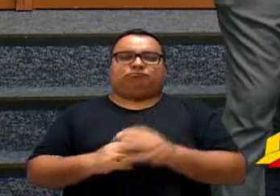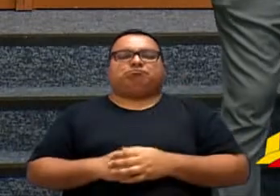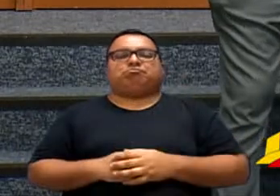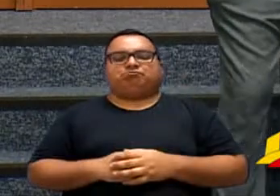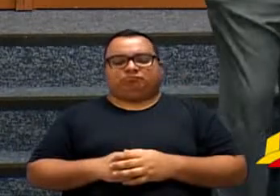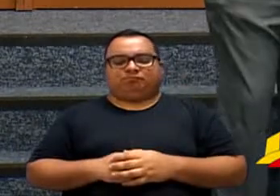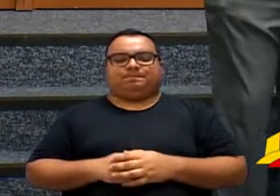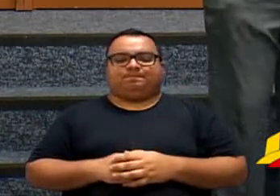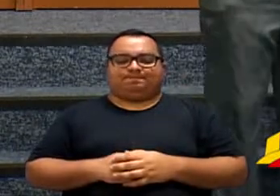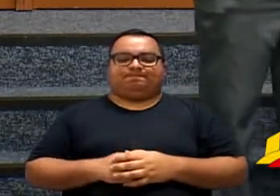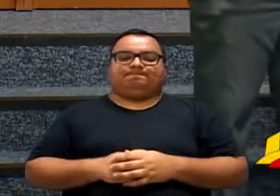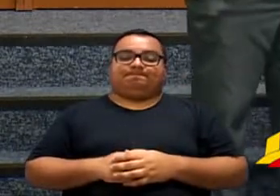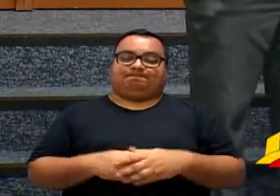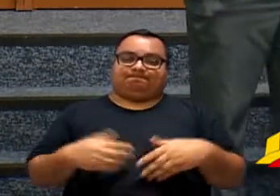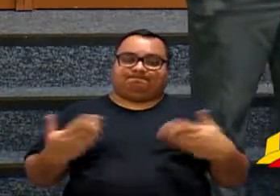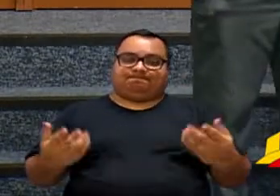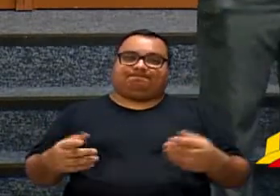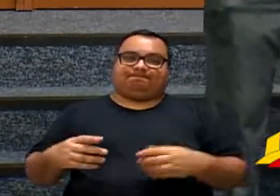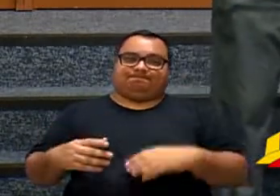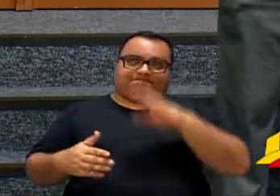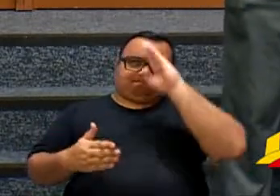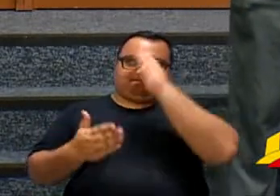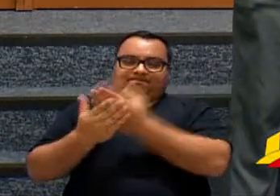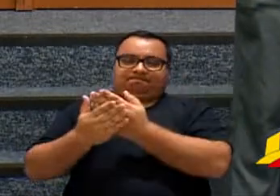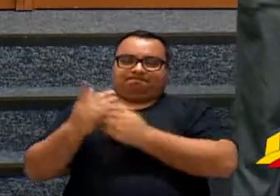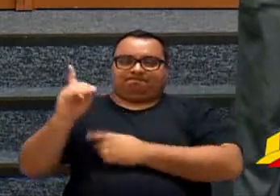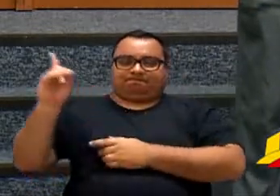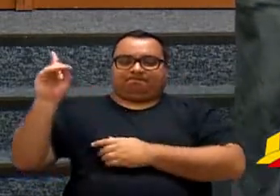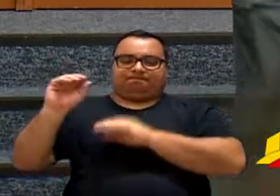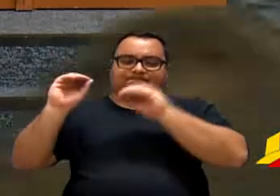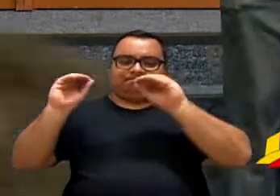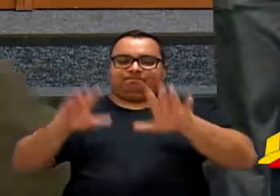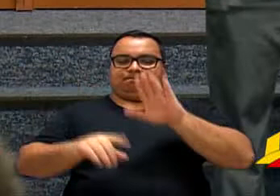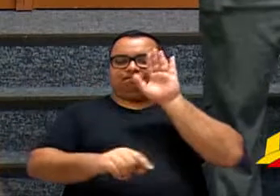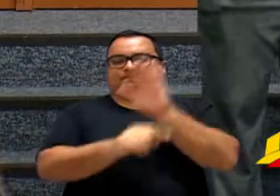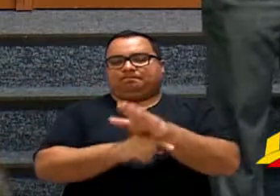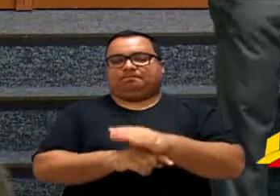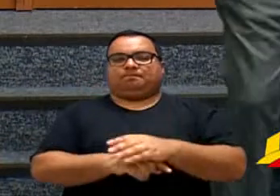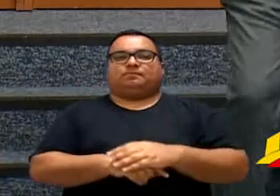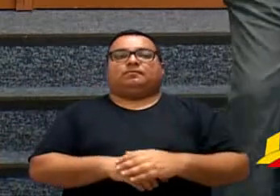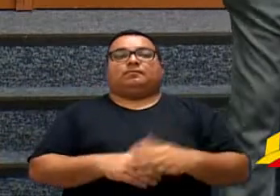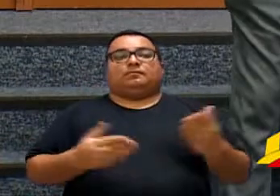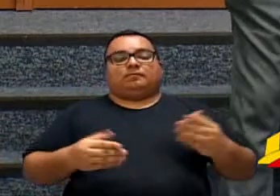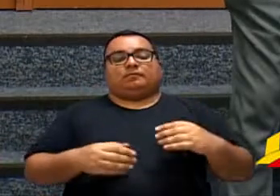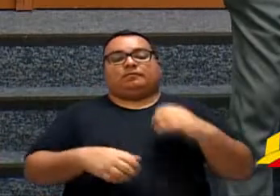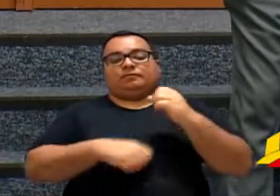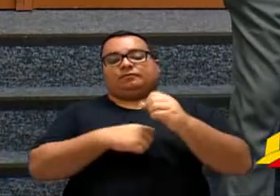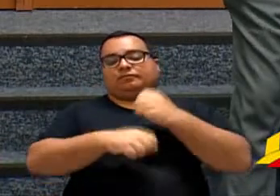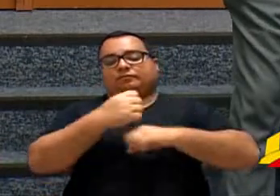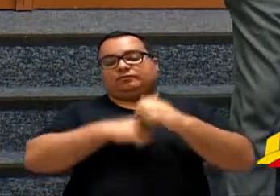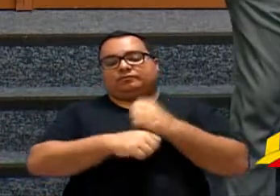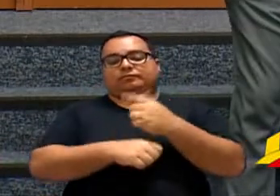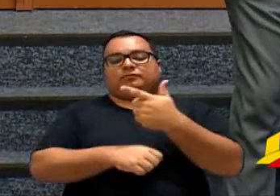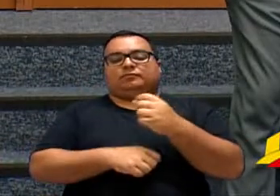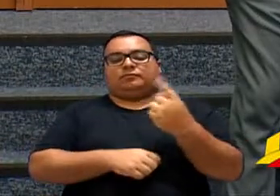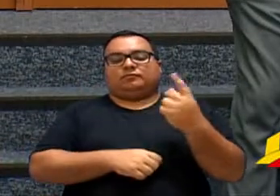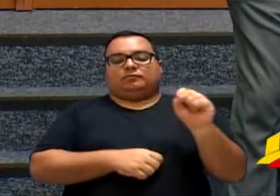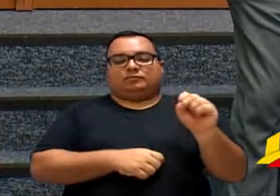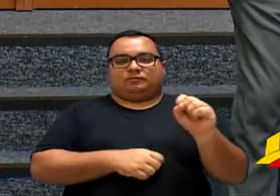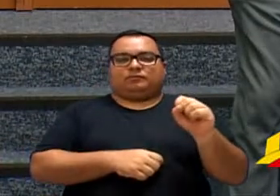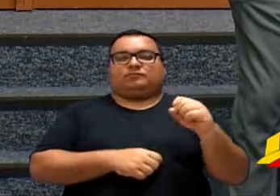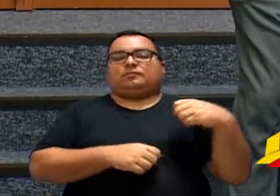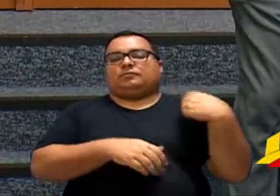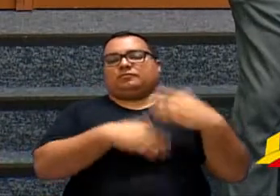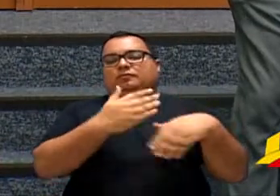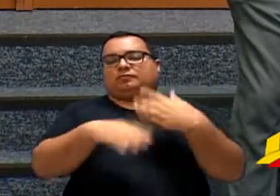fé em Deus acreditando que é possível em 2018 com 38 mil votos e agora com